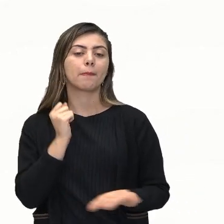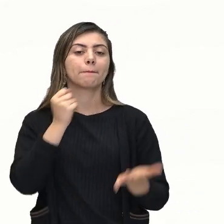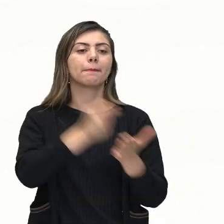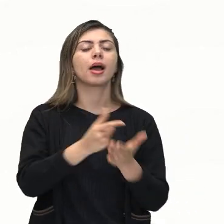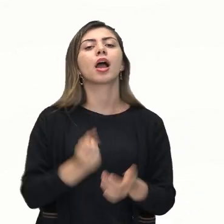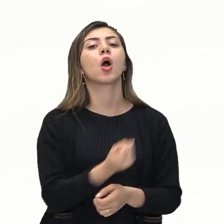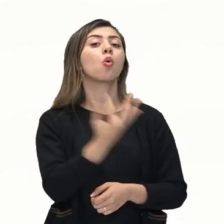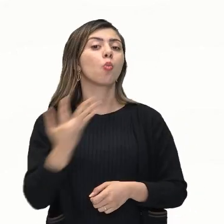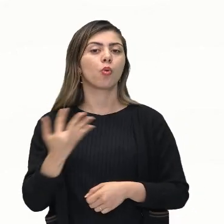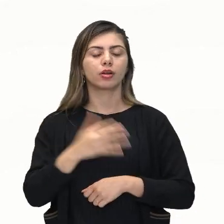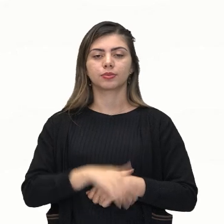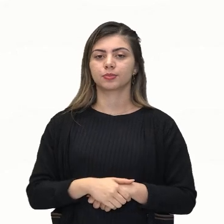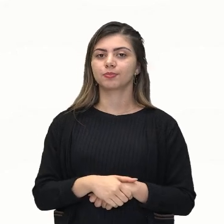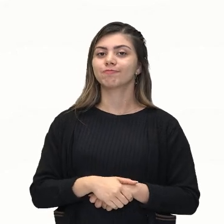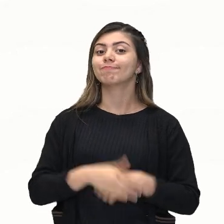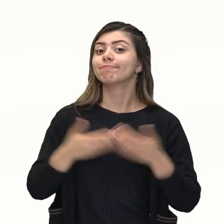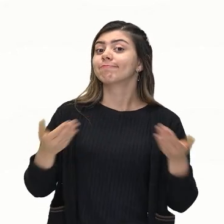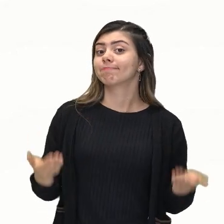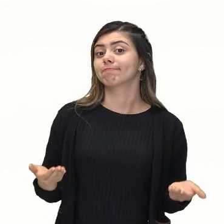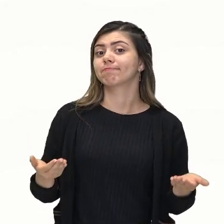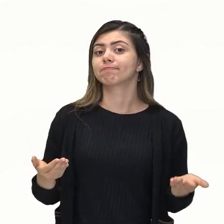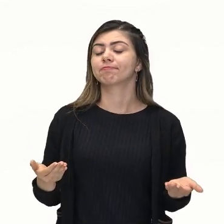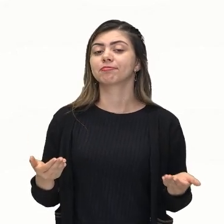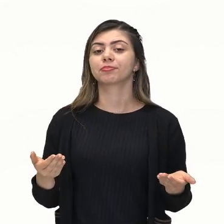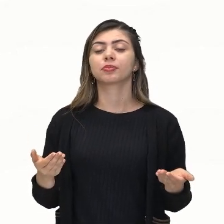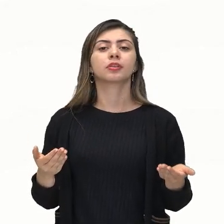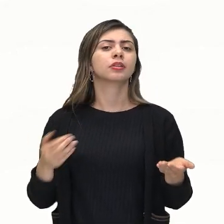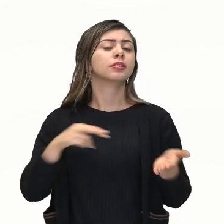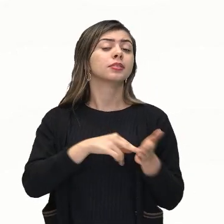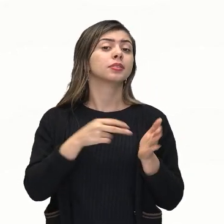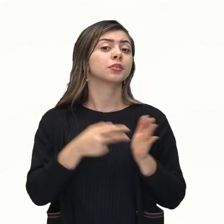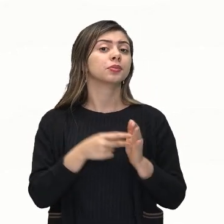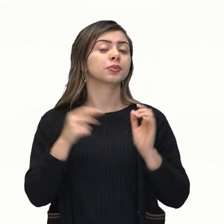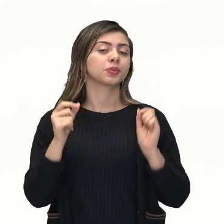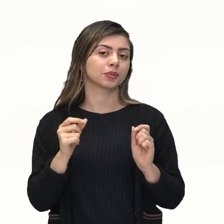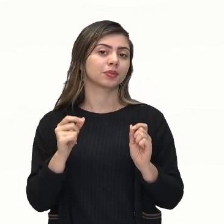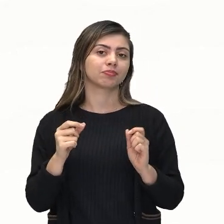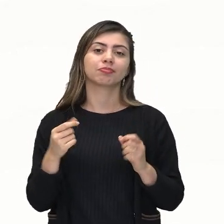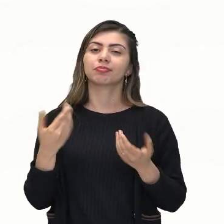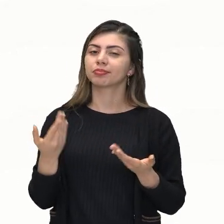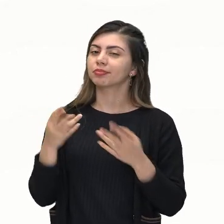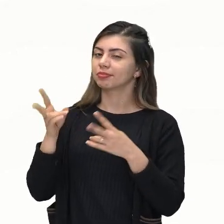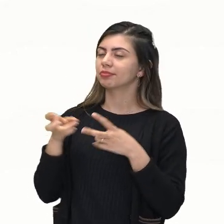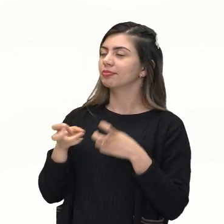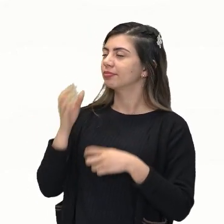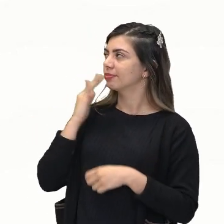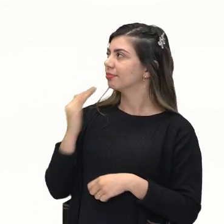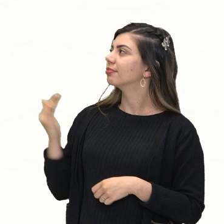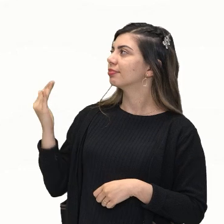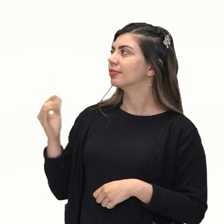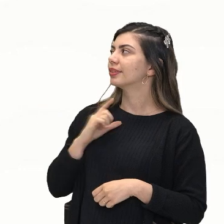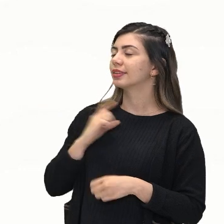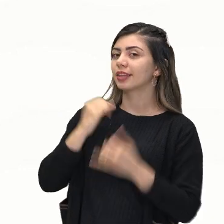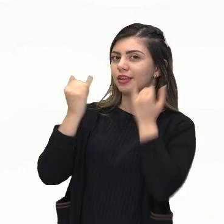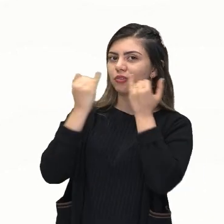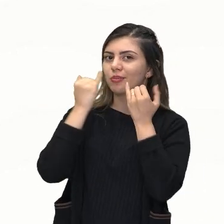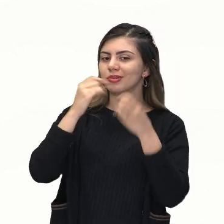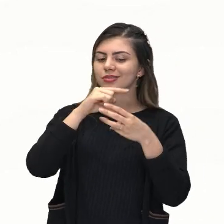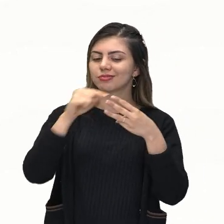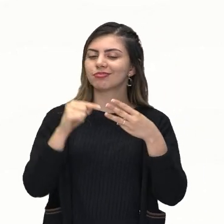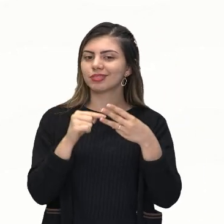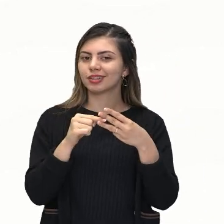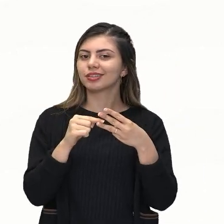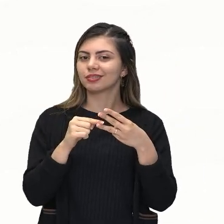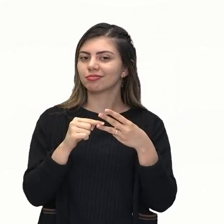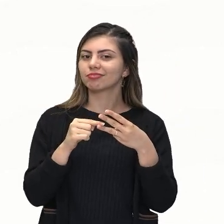pagará? E agora? O que significa isso? Nós temos, ó, observe, 3 informações.